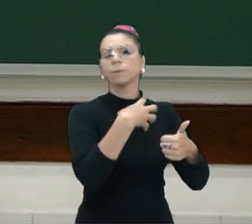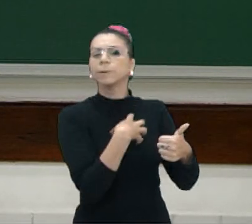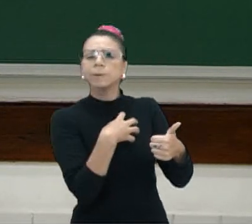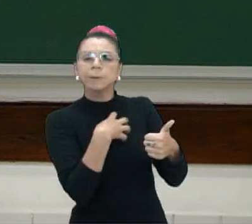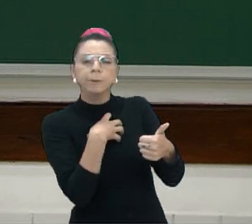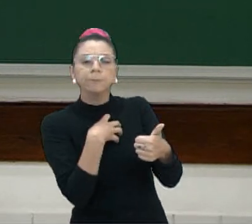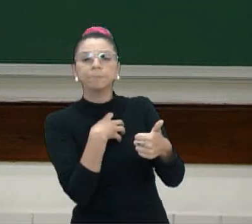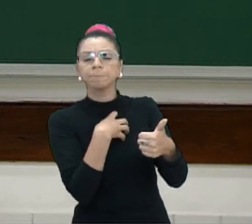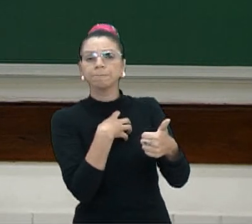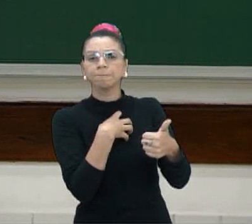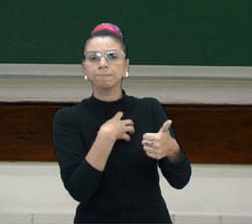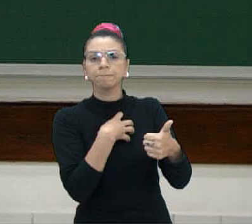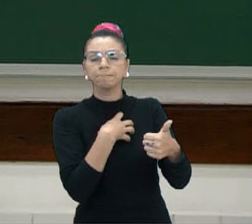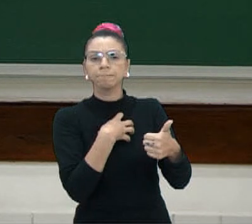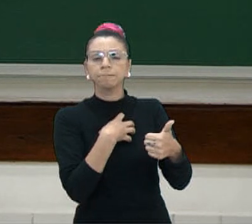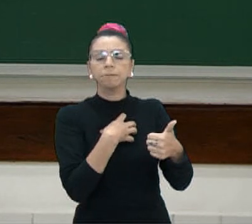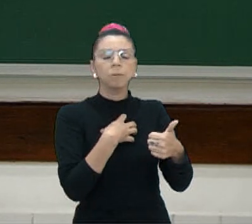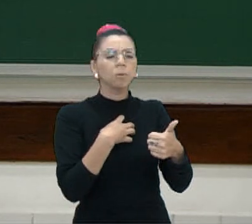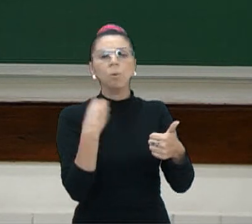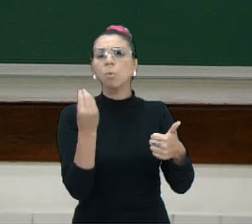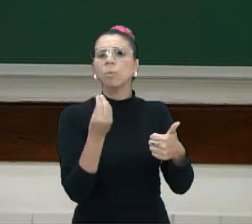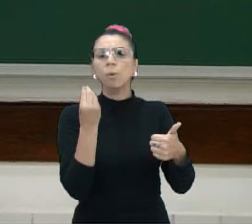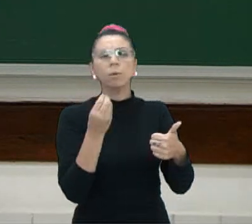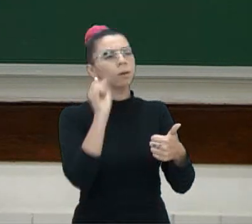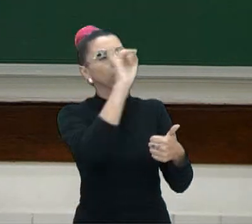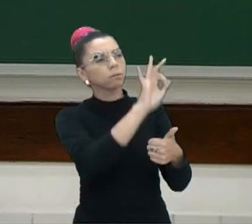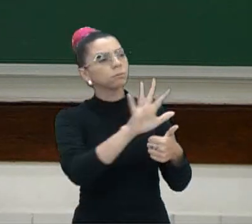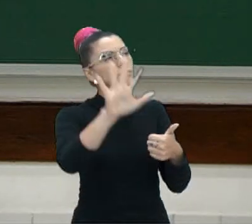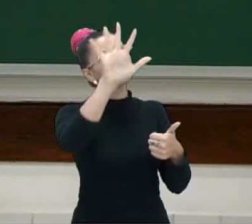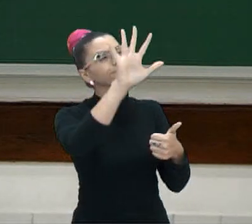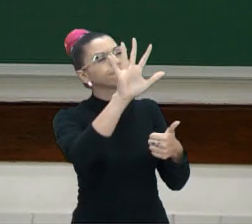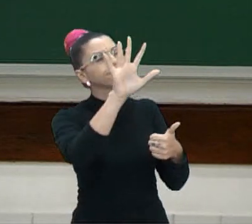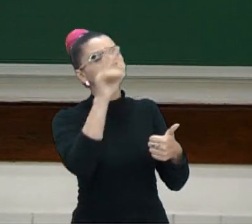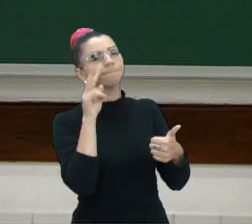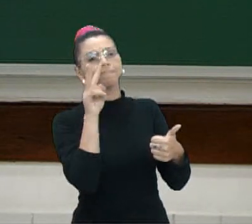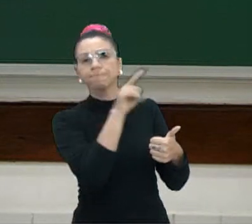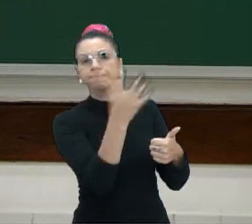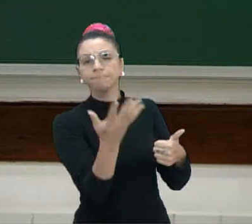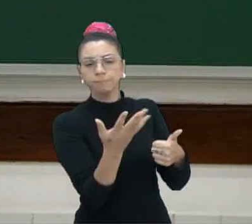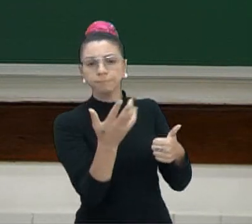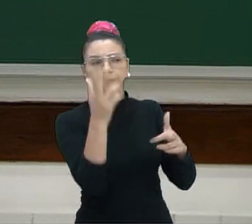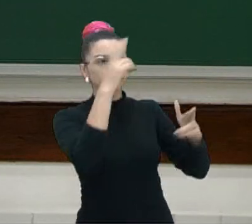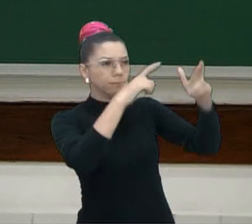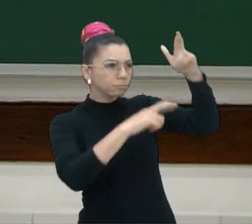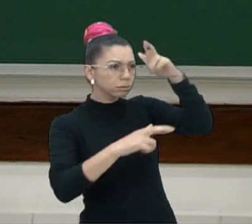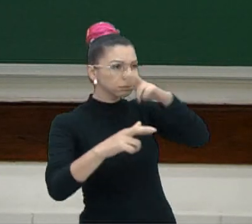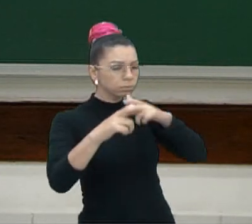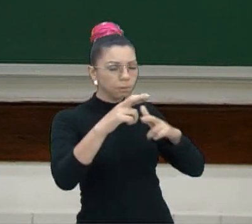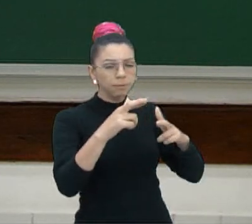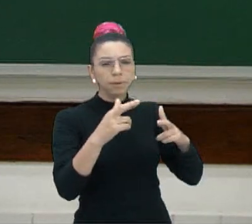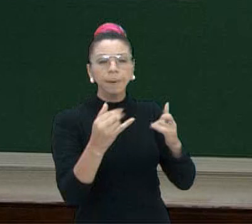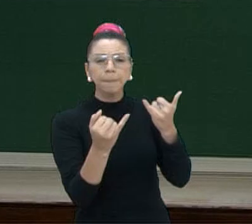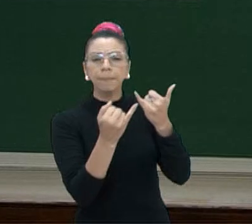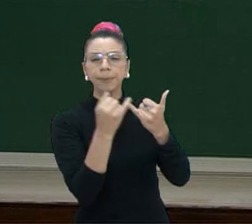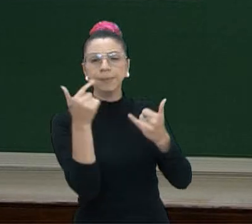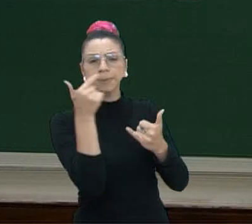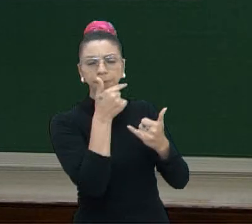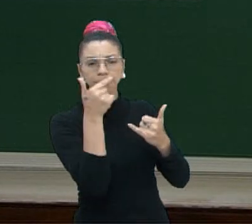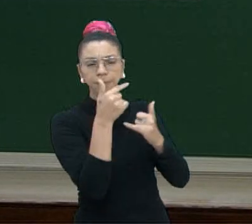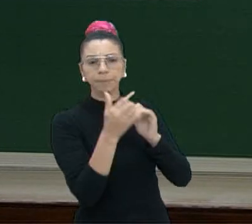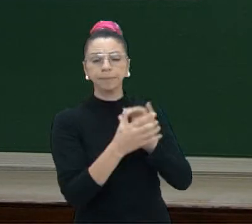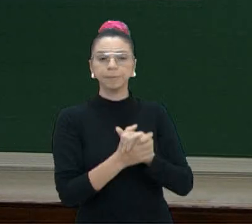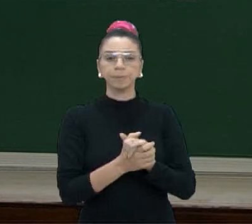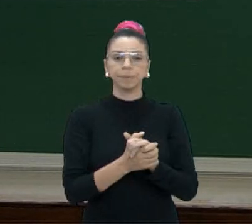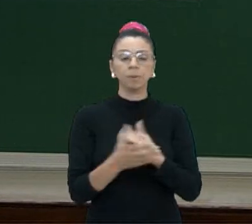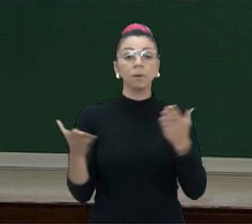sensação, o que aquela imagem trazia, certo? Lembram que ela parecia se divertir? E agora, você